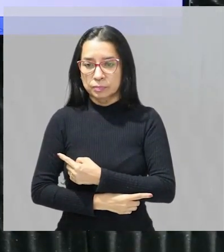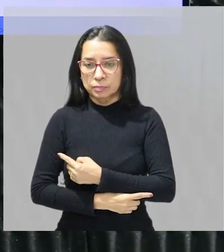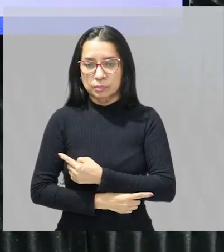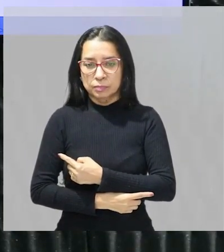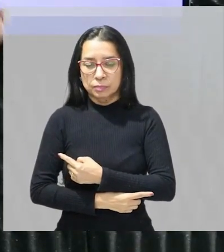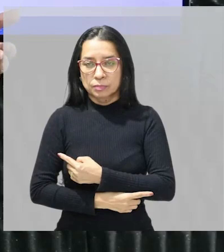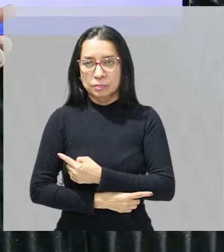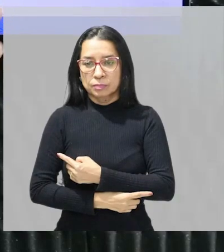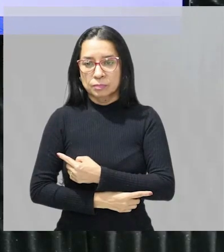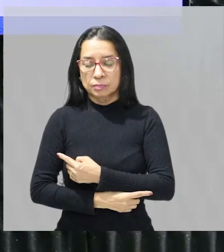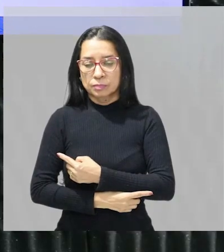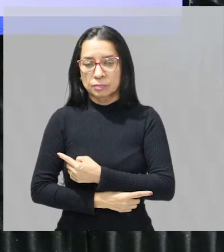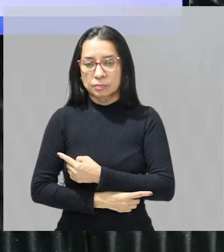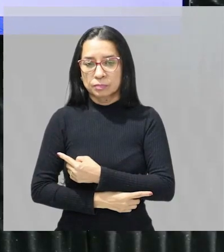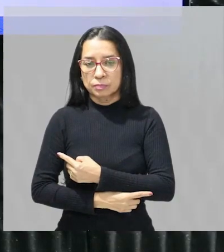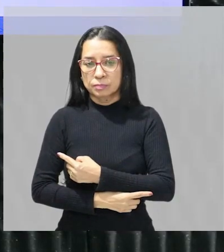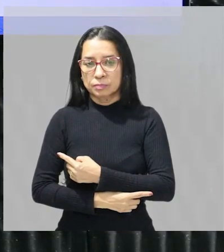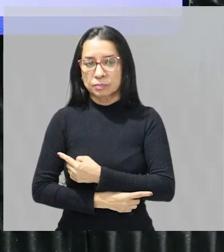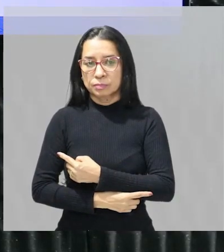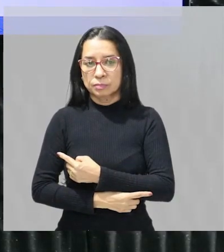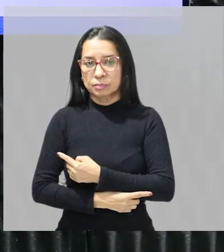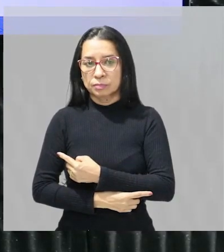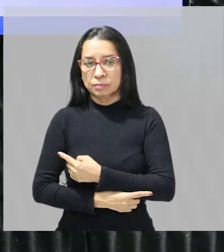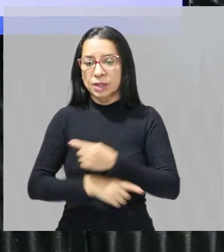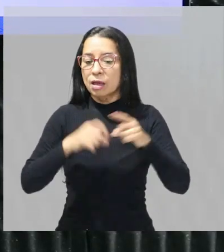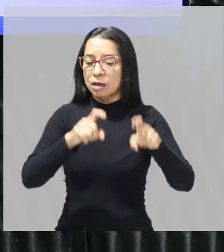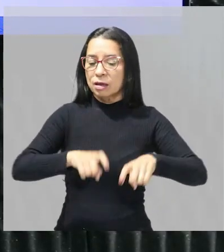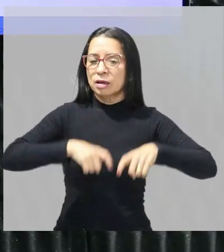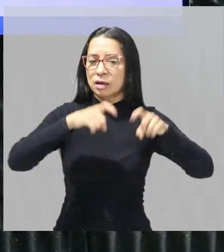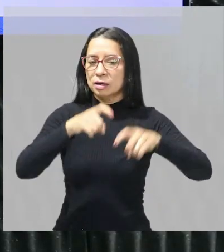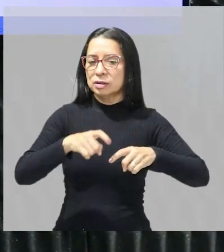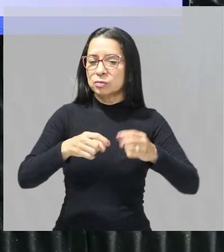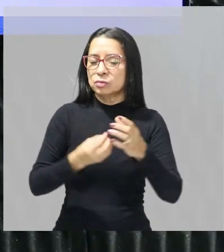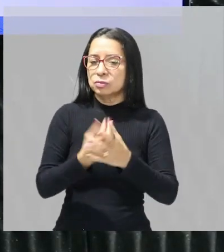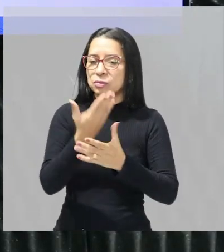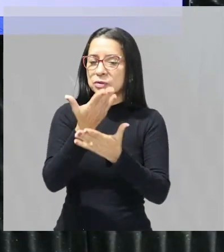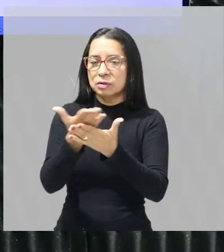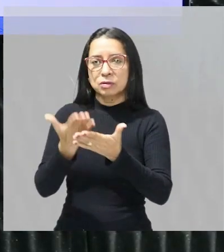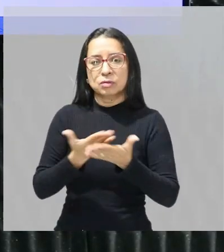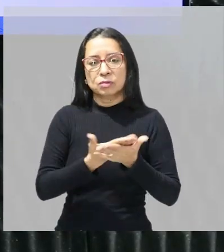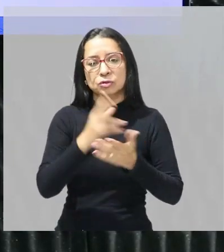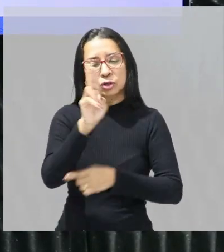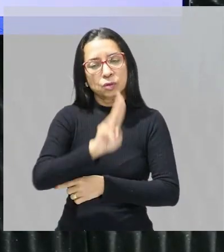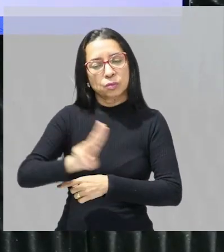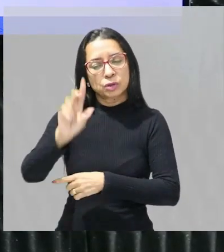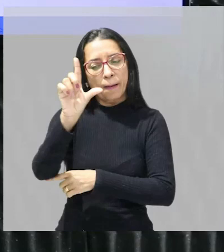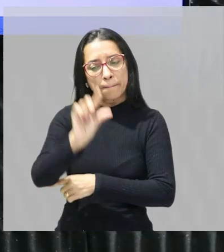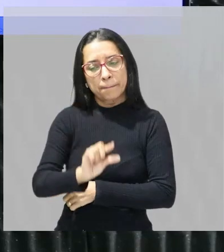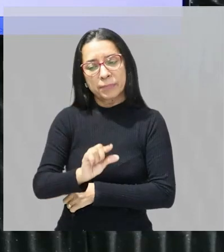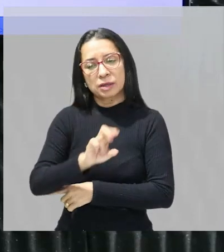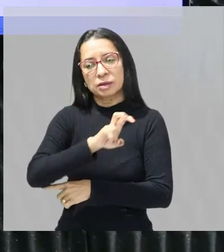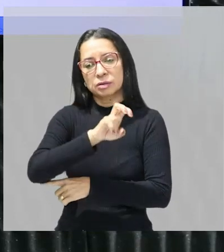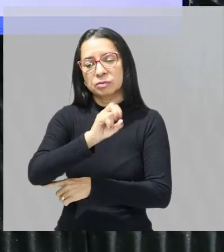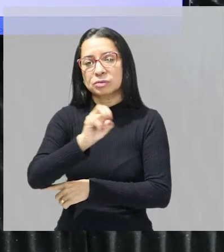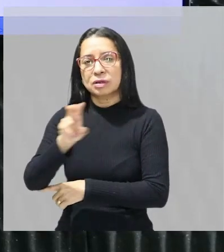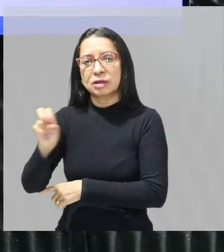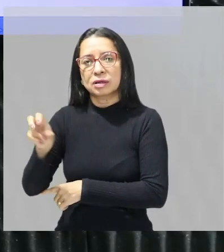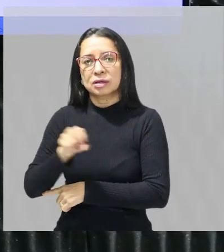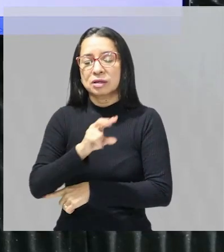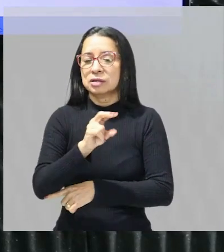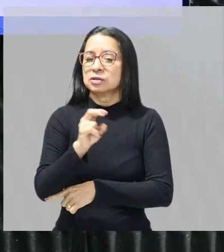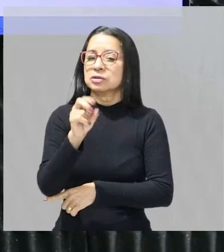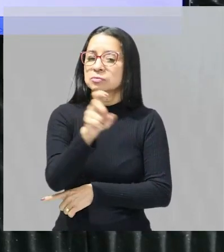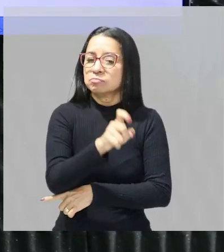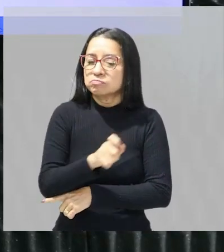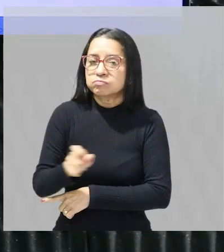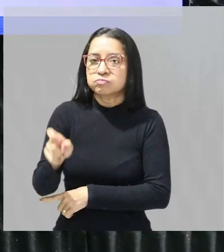viu? A agricultura ecológica vai utilizar menos agrotóxicos, menos alimentos transgênicos de maneira geral, ou seja, geneticamente modificados. Vou